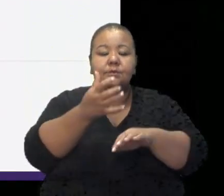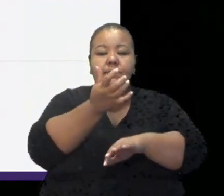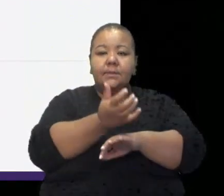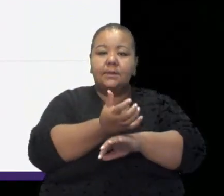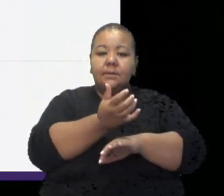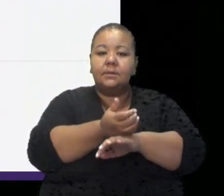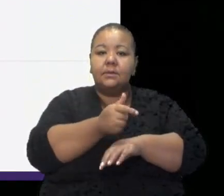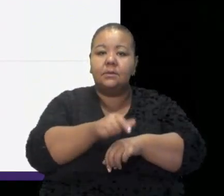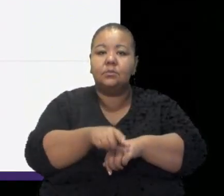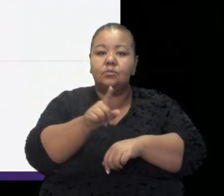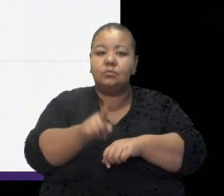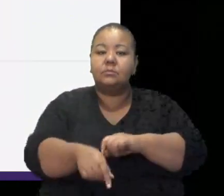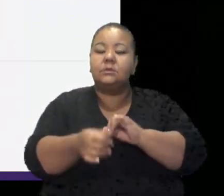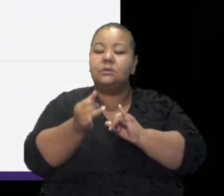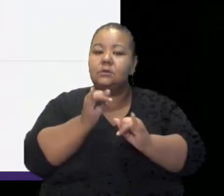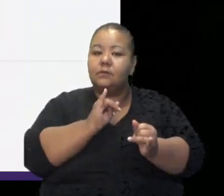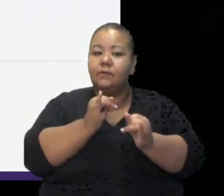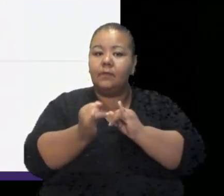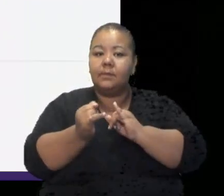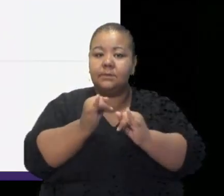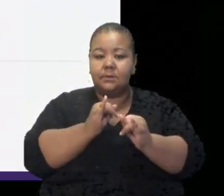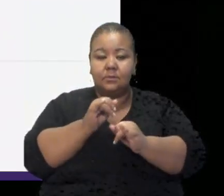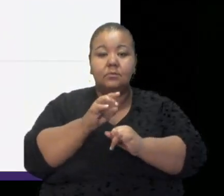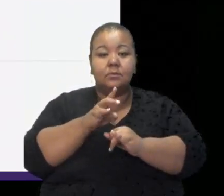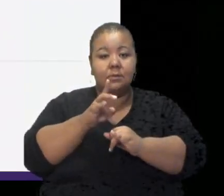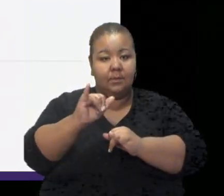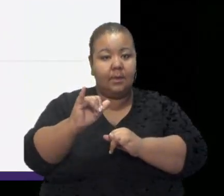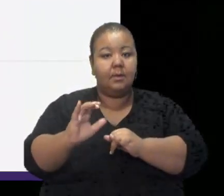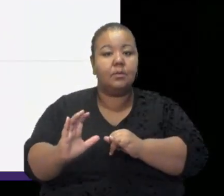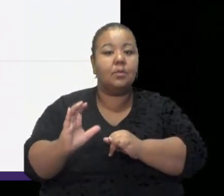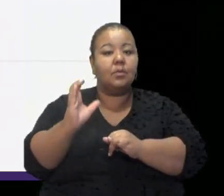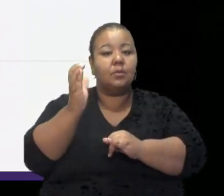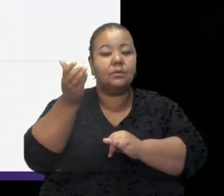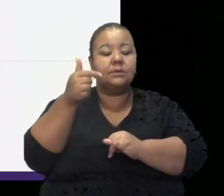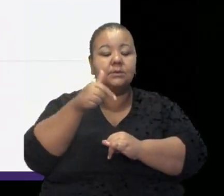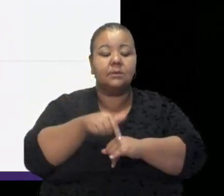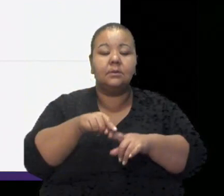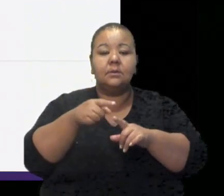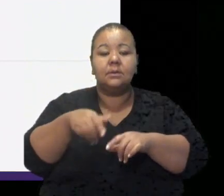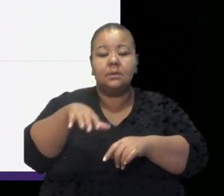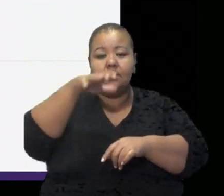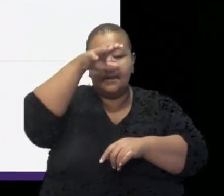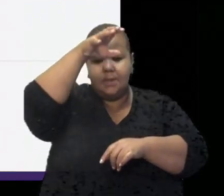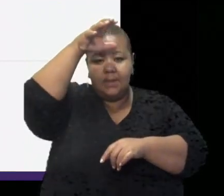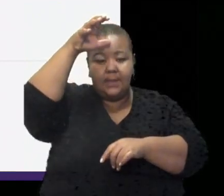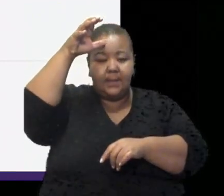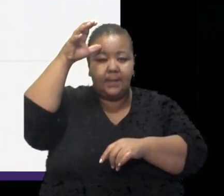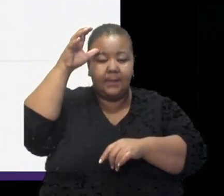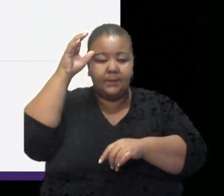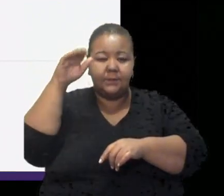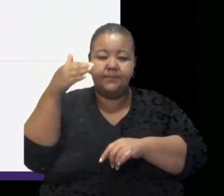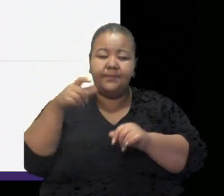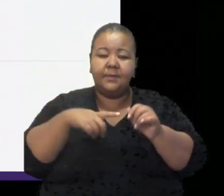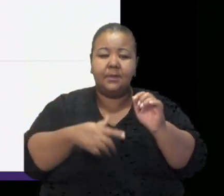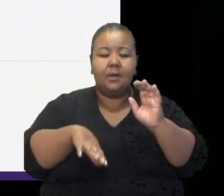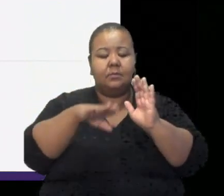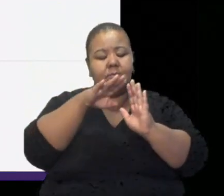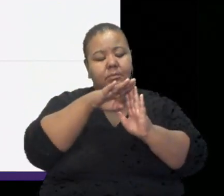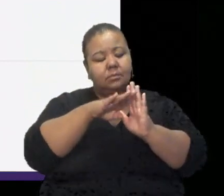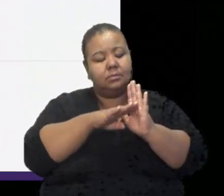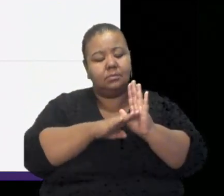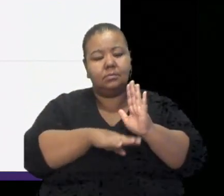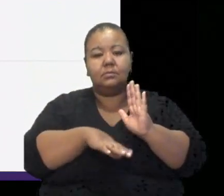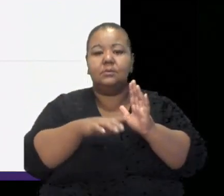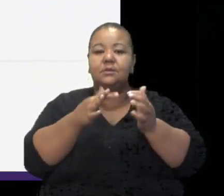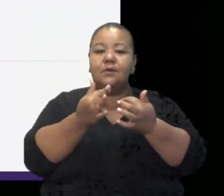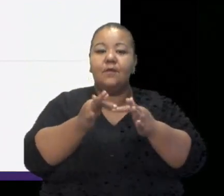o fluxo de informação que vai acontecer e também o fluxo de cliente. Então, toda essa extensão de fluxo é necessário